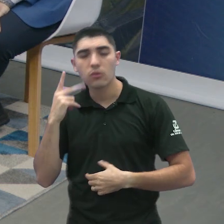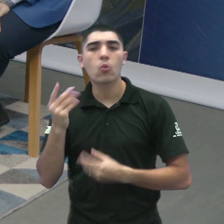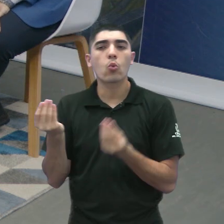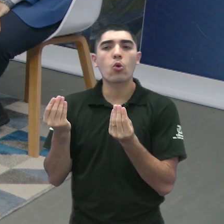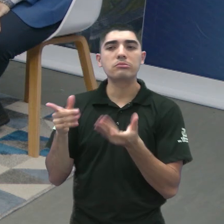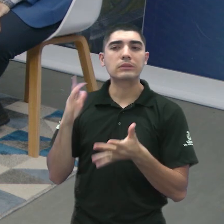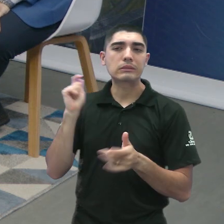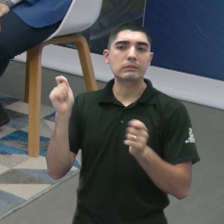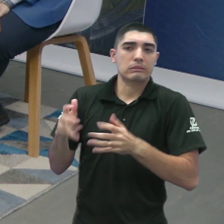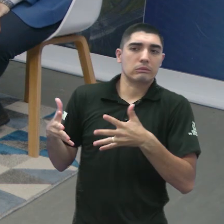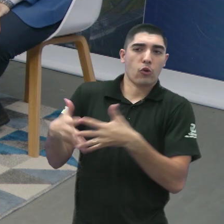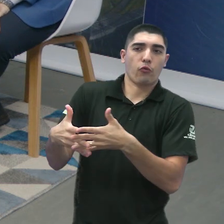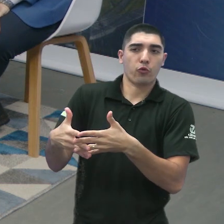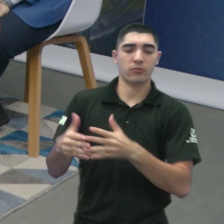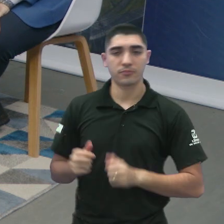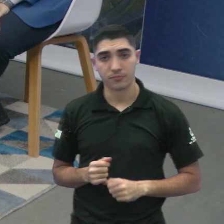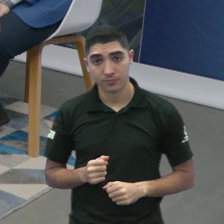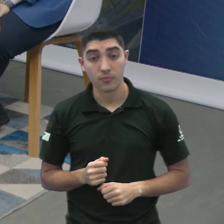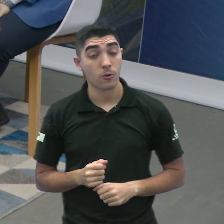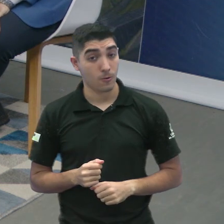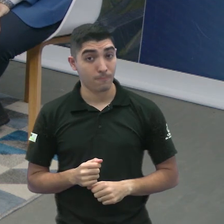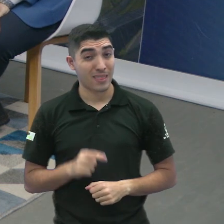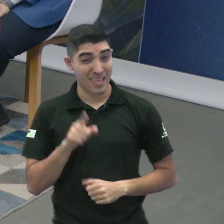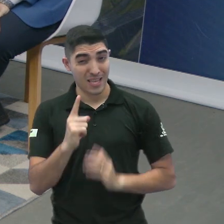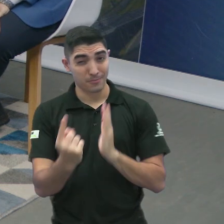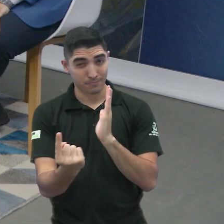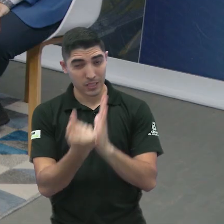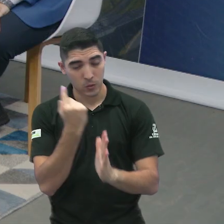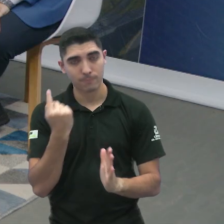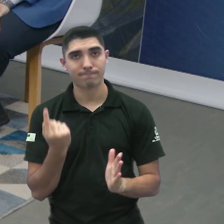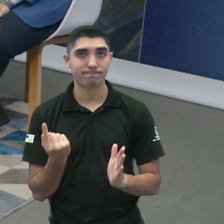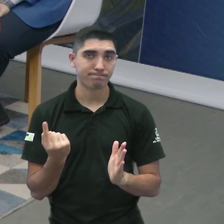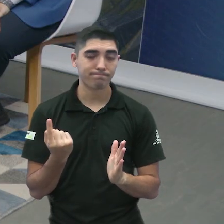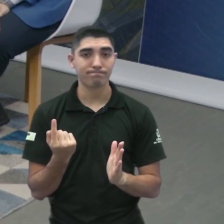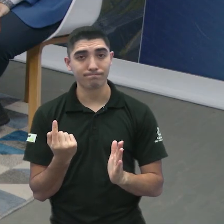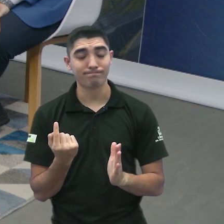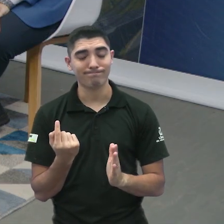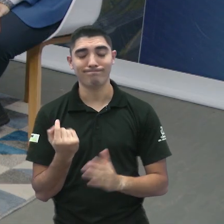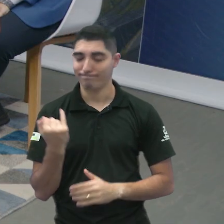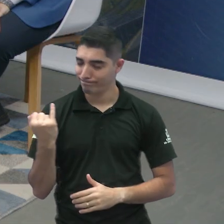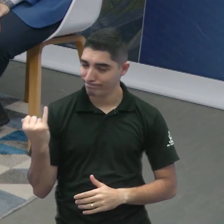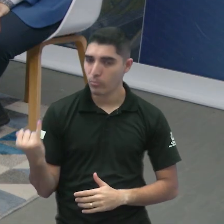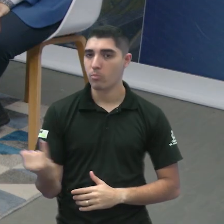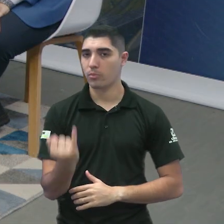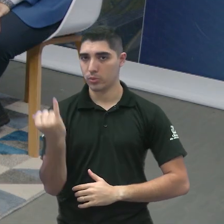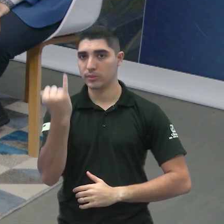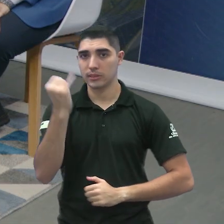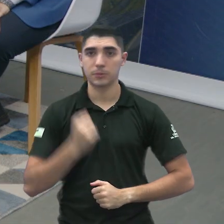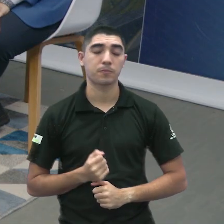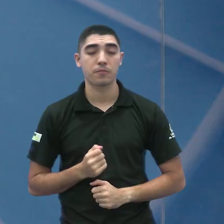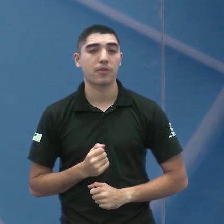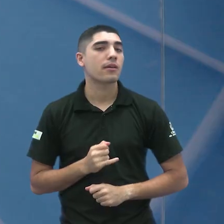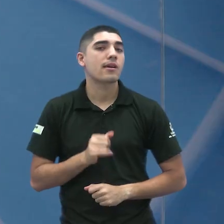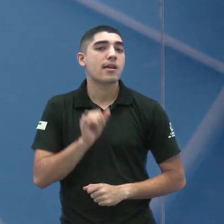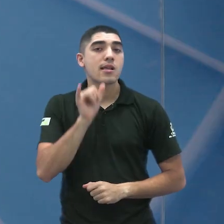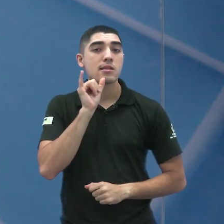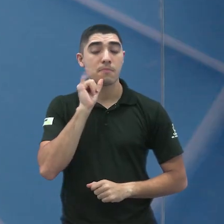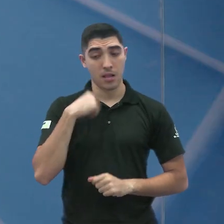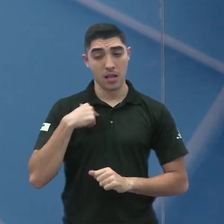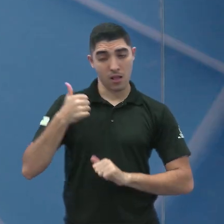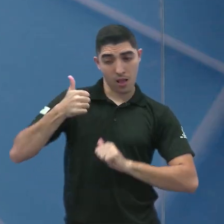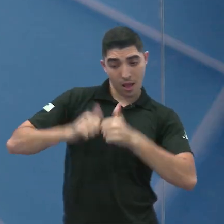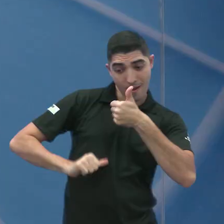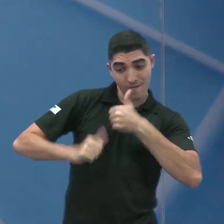neuropsicológica? Uhum. Isso é uma pergunta, assim, muito importante, porque uma avaliação, ela é um